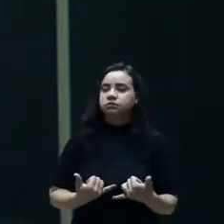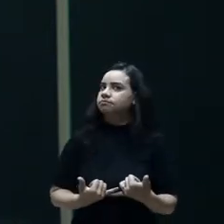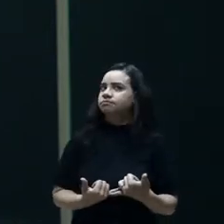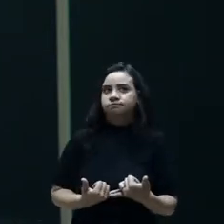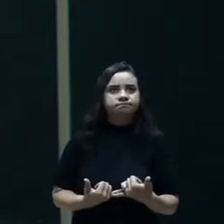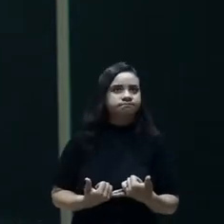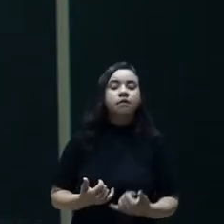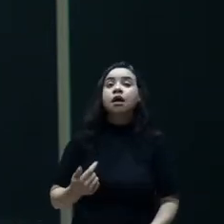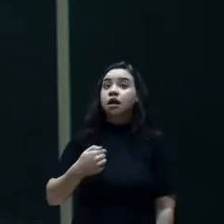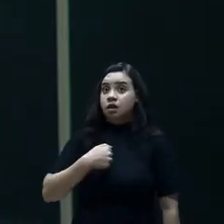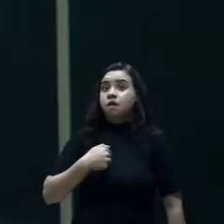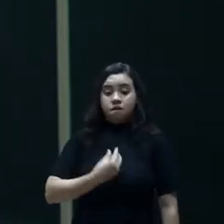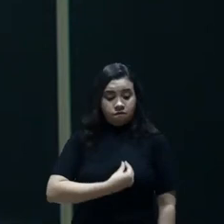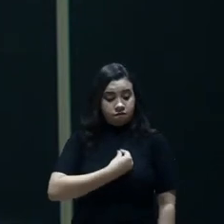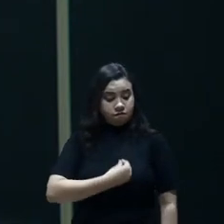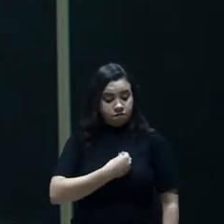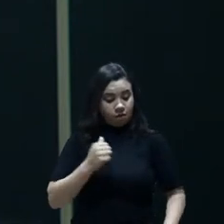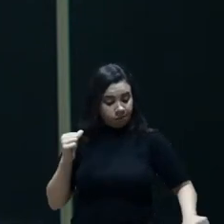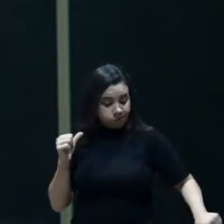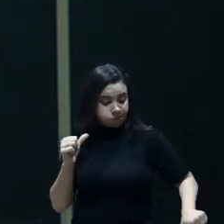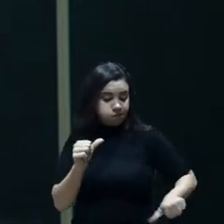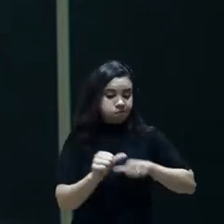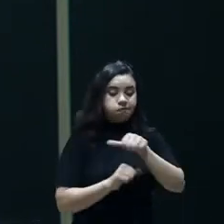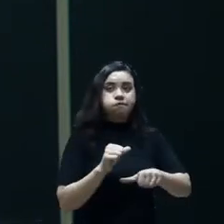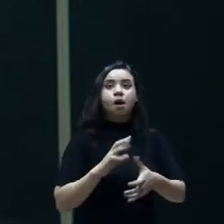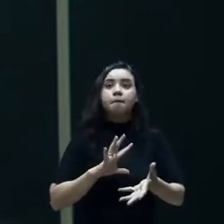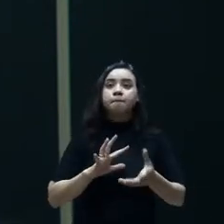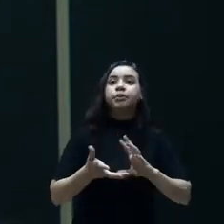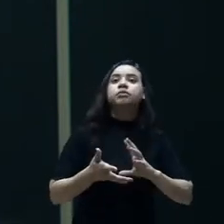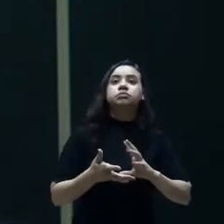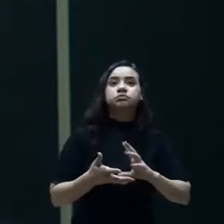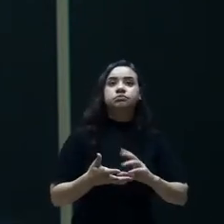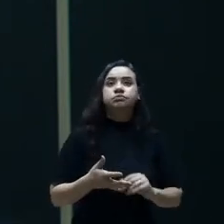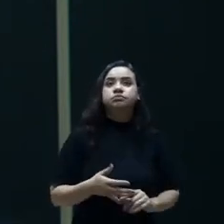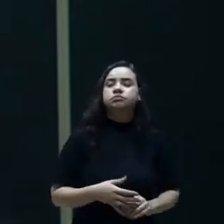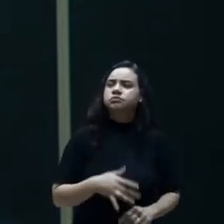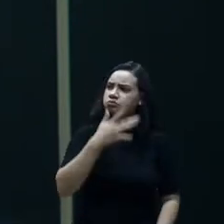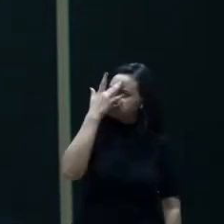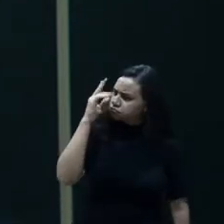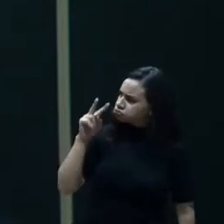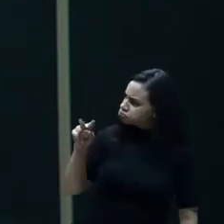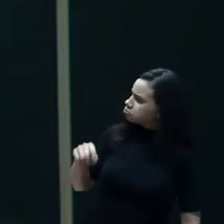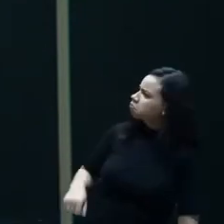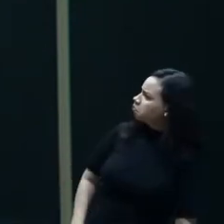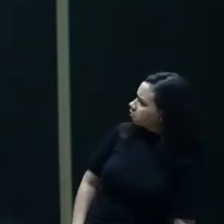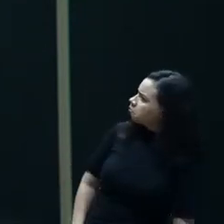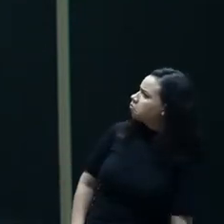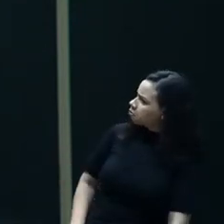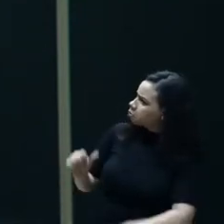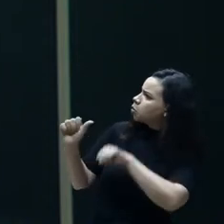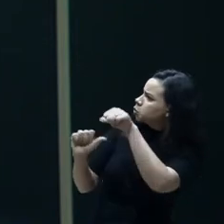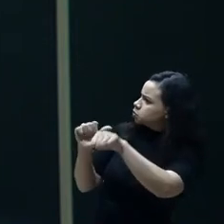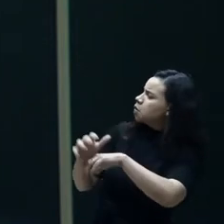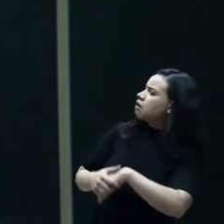vida transformada. Pessoas vão olhar para mim e falar, como mudou? Mudou por quê? Porque a palavra muda. Porque a